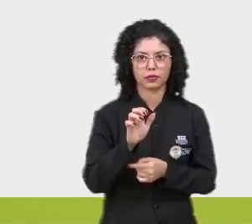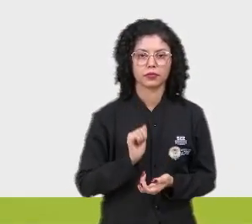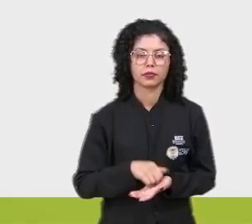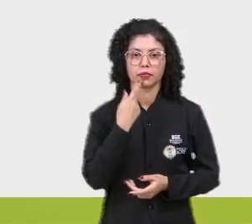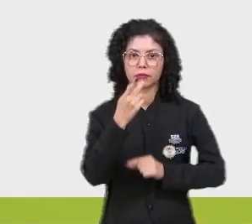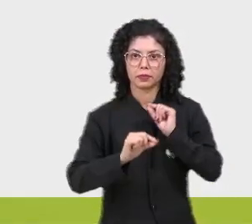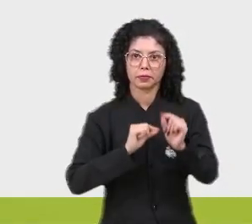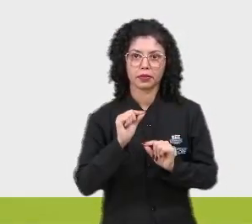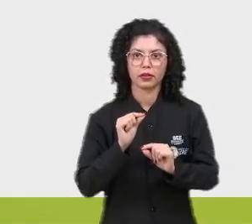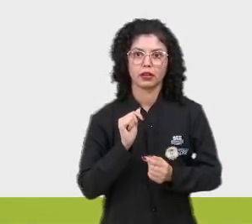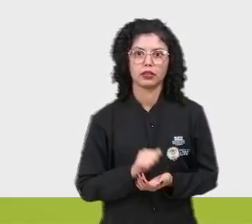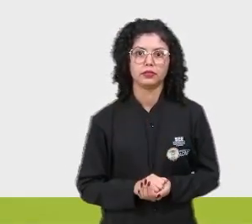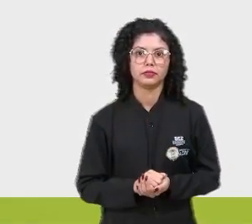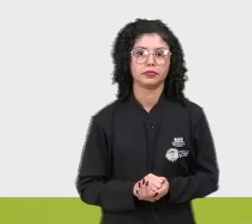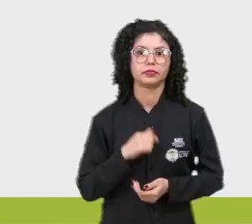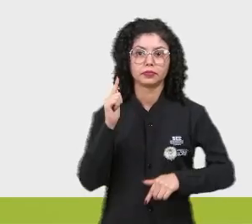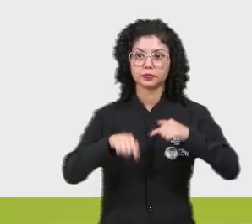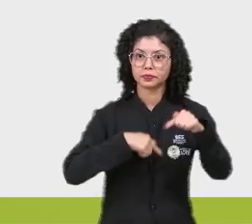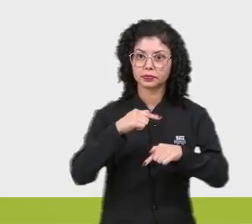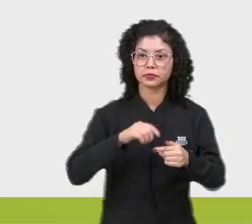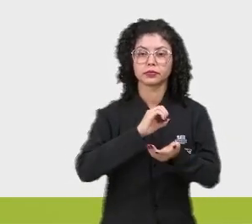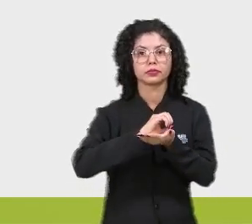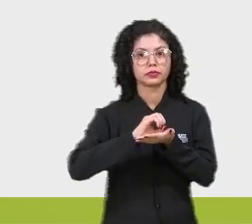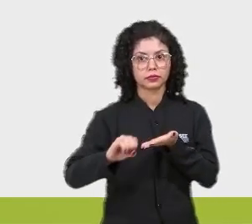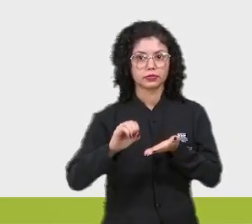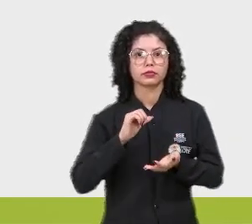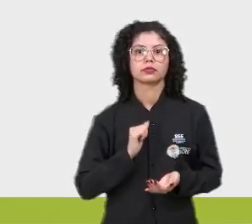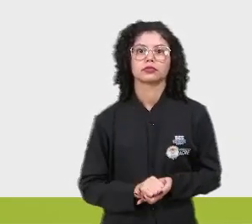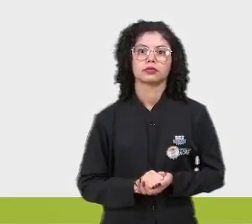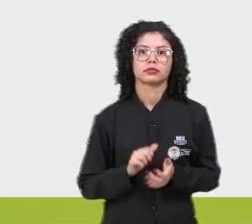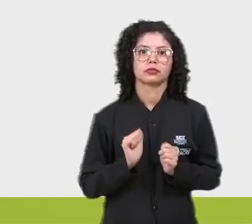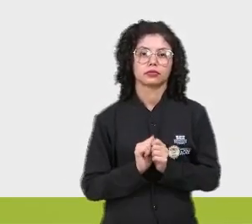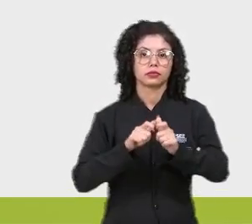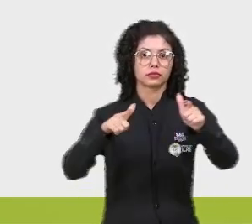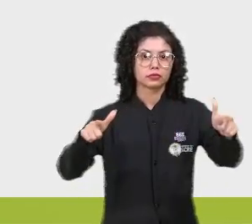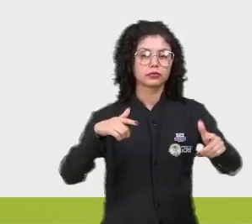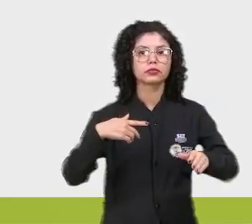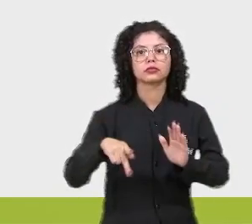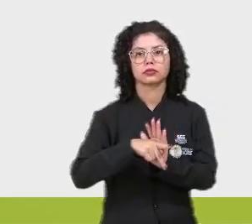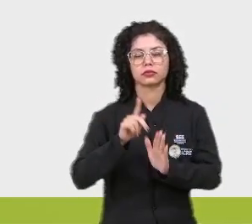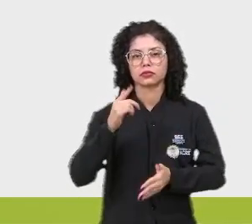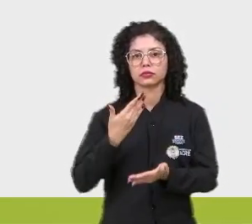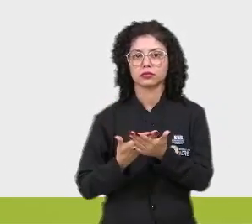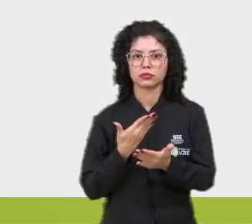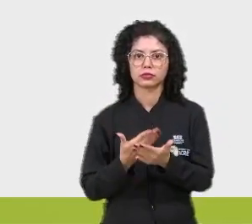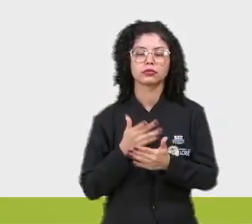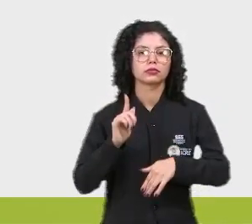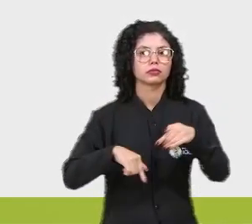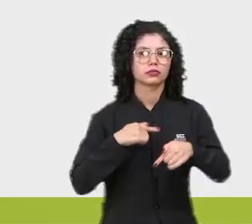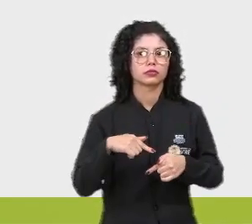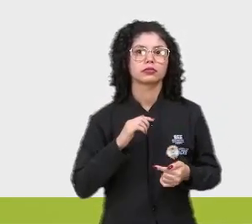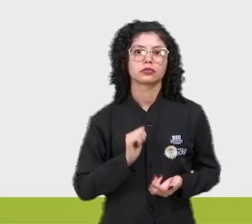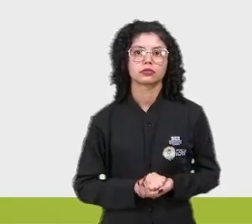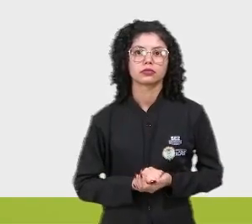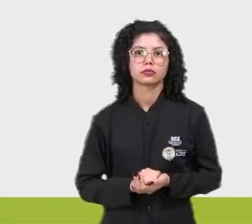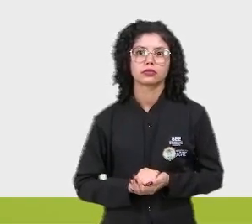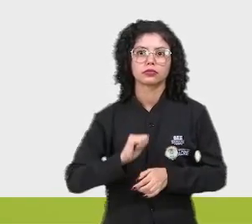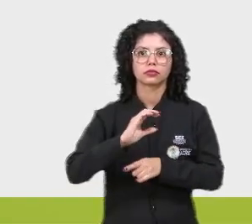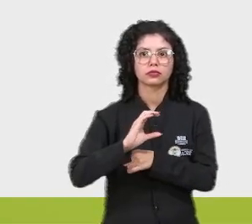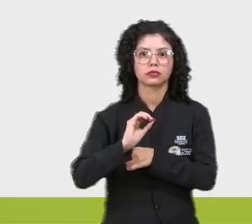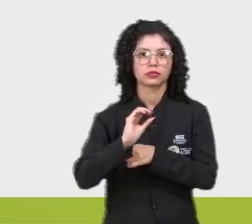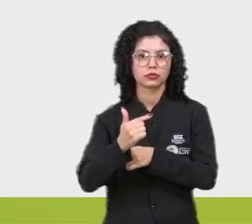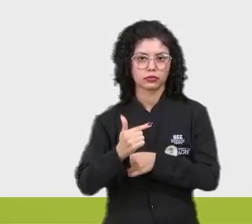da seguinte maneira: a química orgânica é o ramo da química que estuda os compostos do